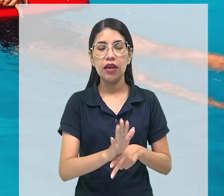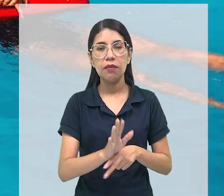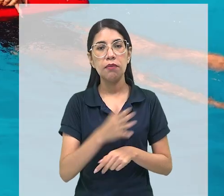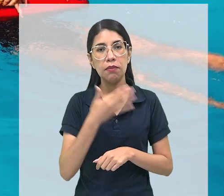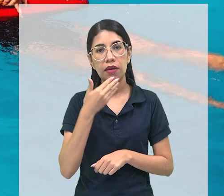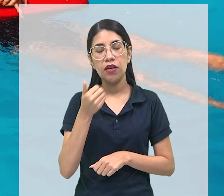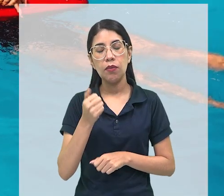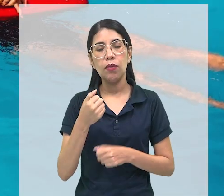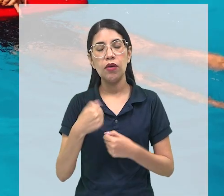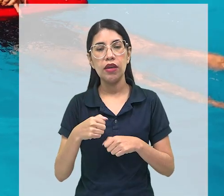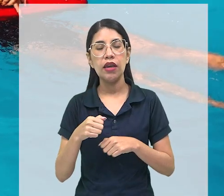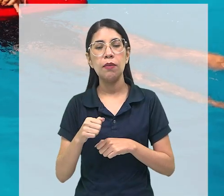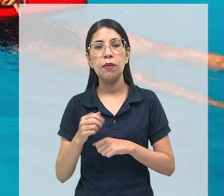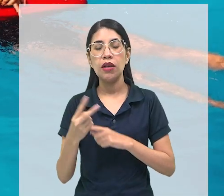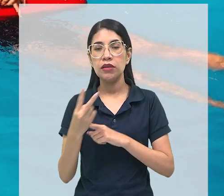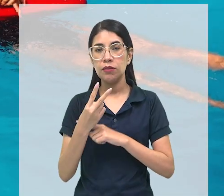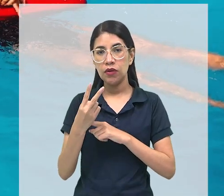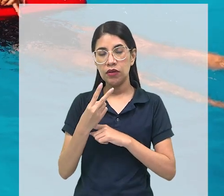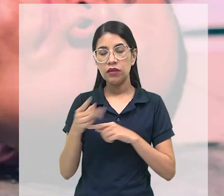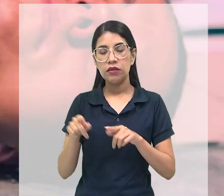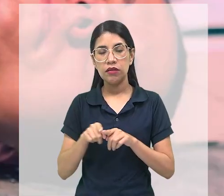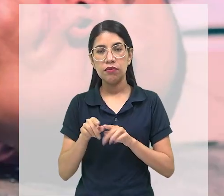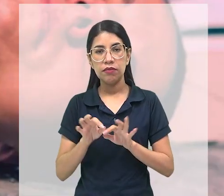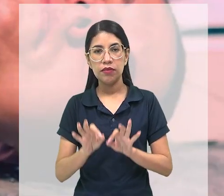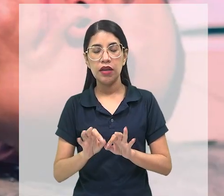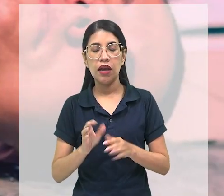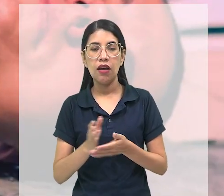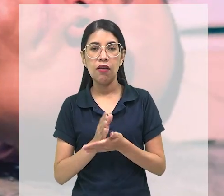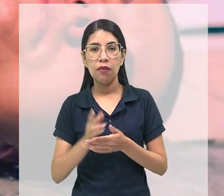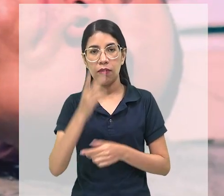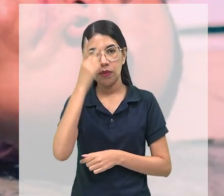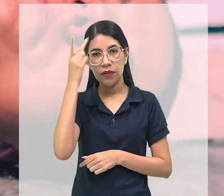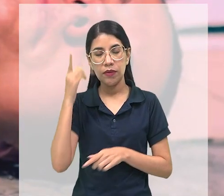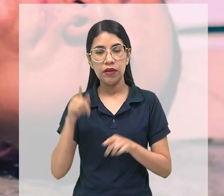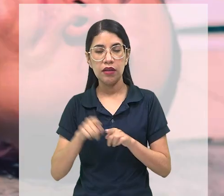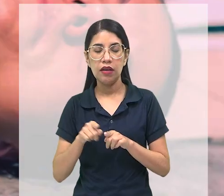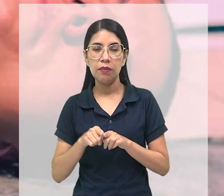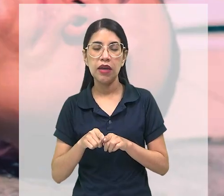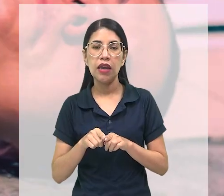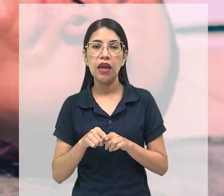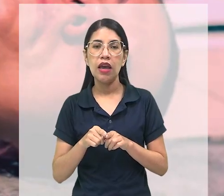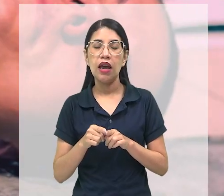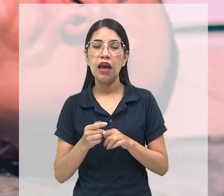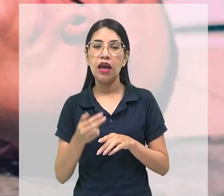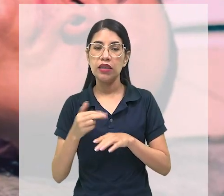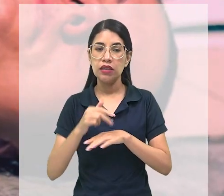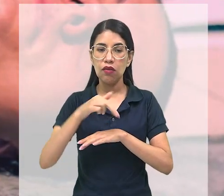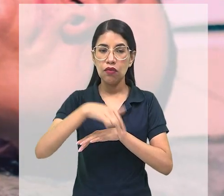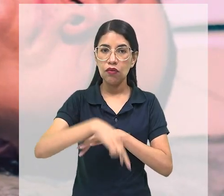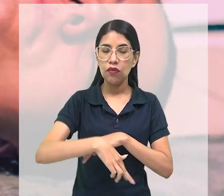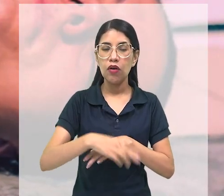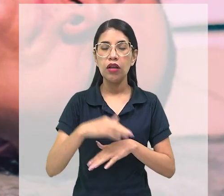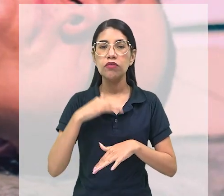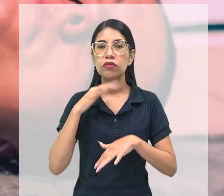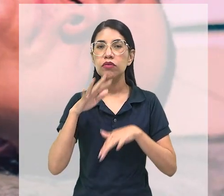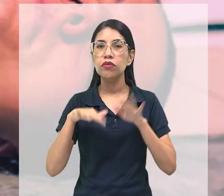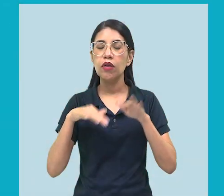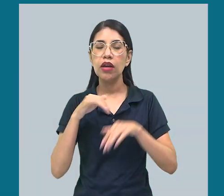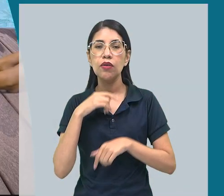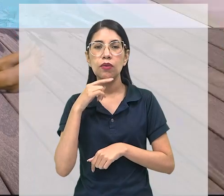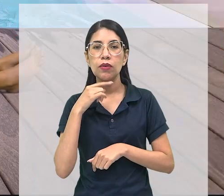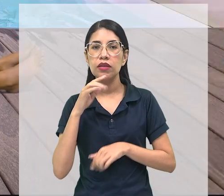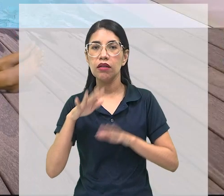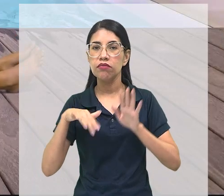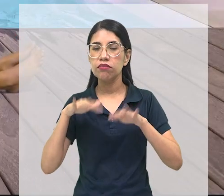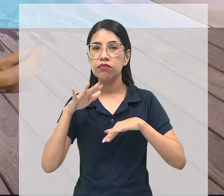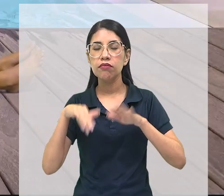assim você resguarda a sua própria vida. Muitas pessoas acabam também se afogando por acharem que sabem nadar.